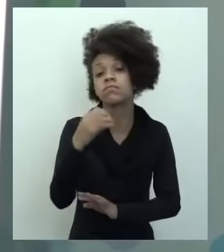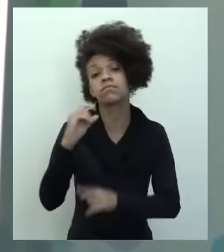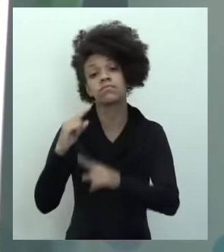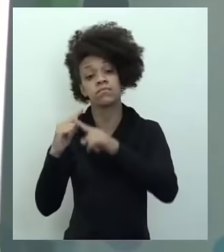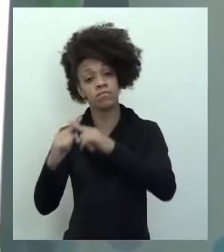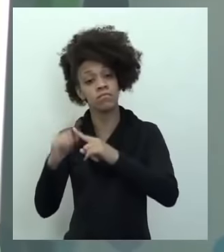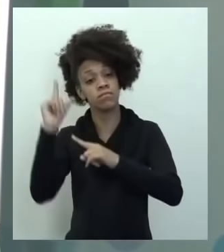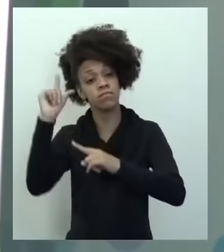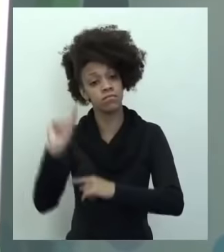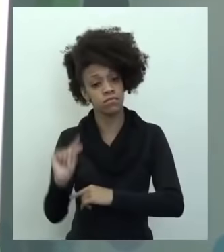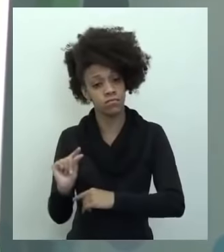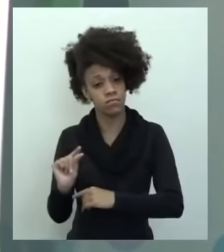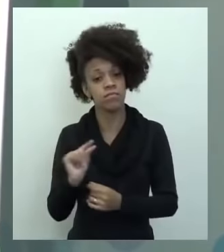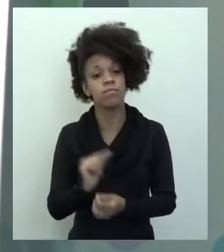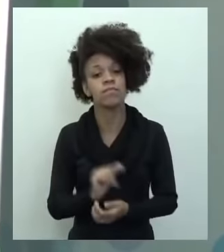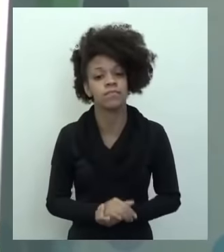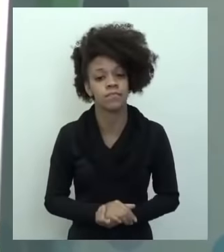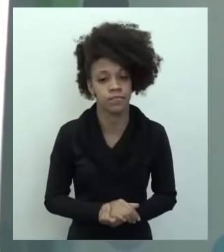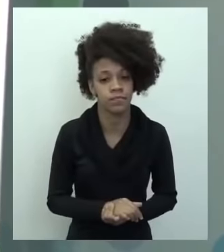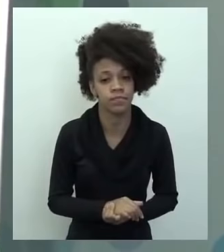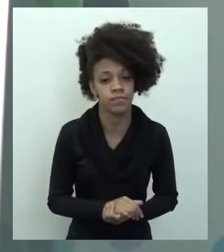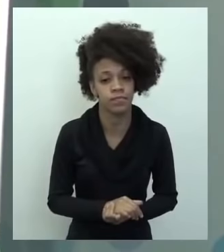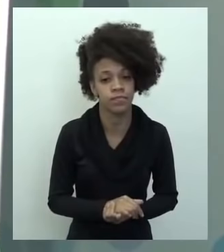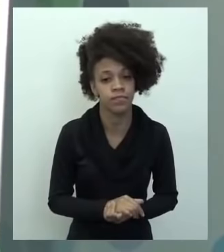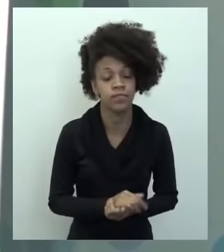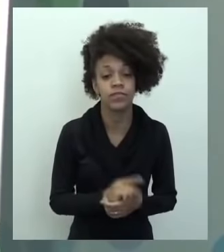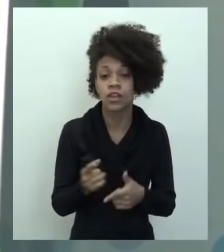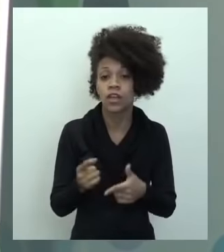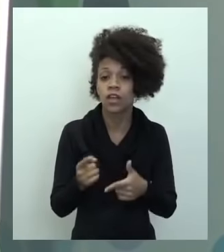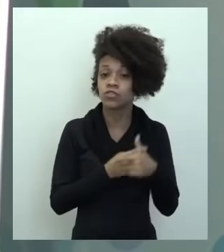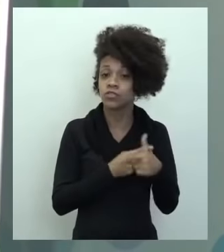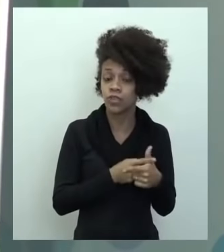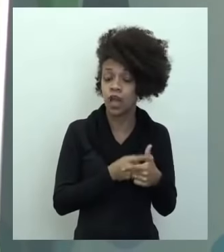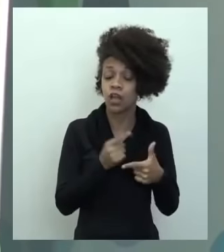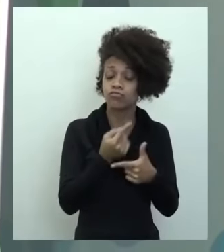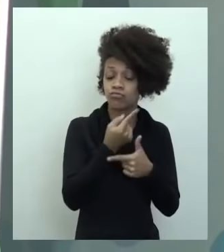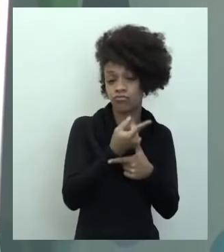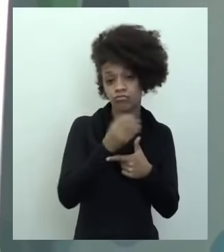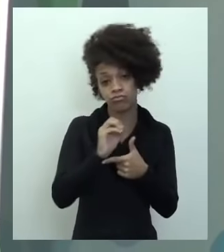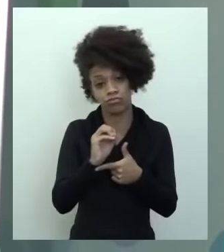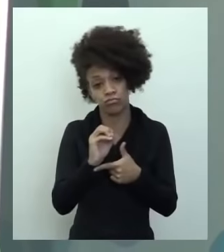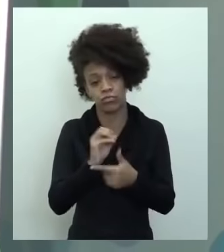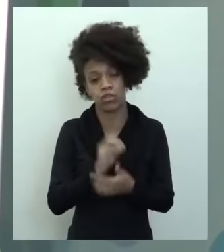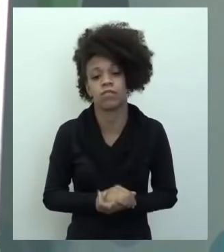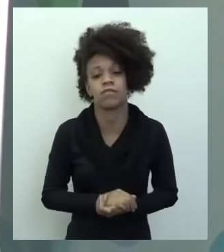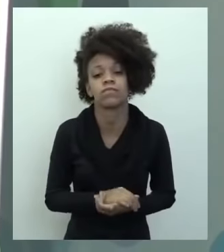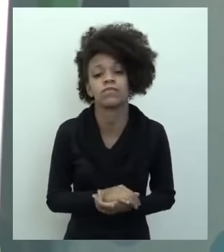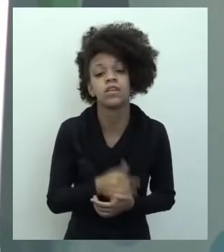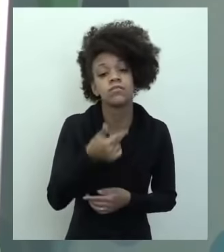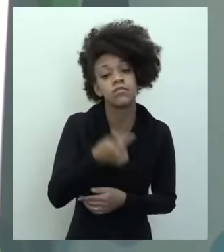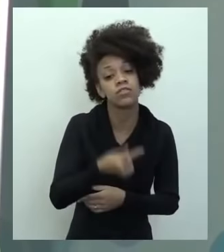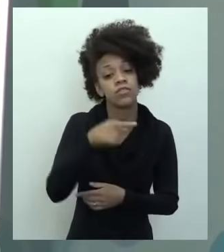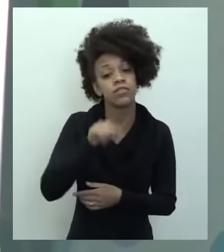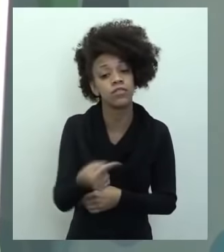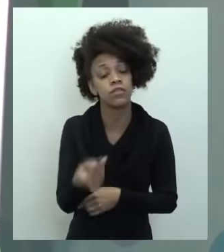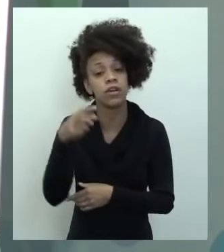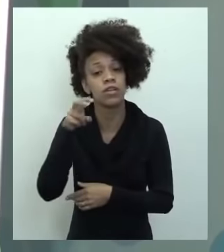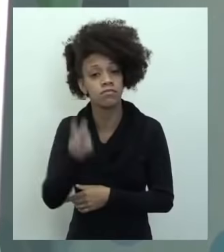Tô diminuindo aí em 10 vezes. Então, vai ficar